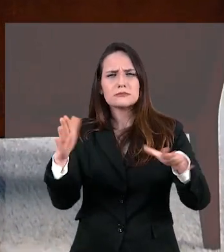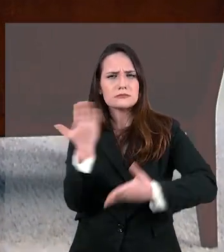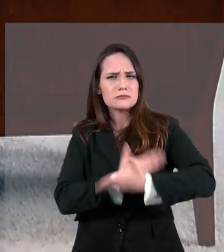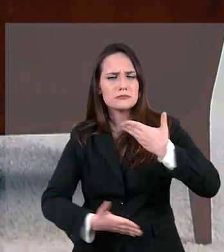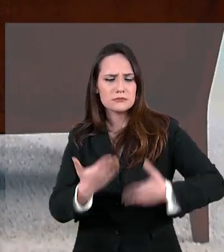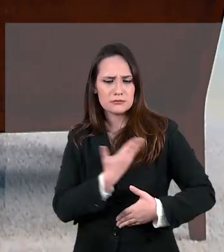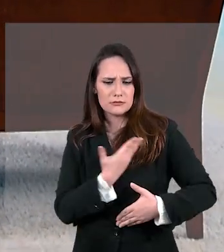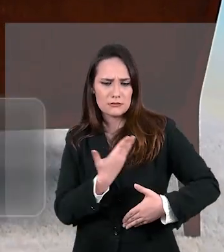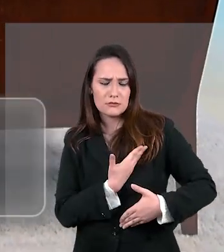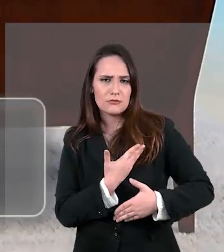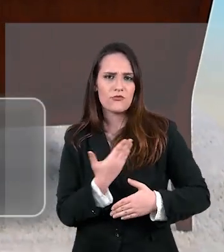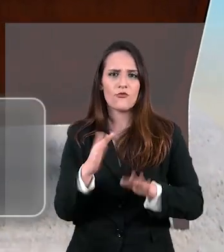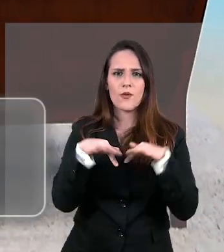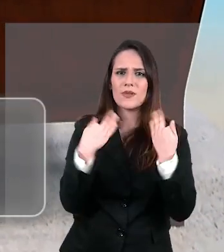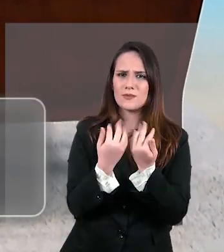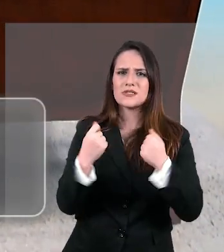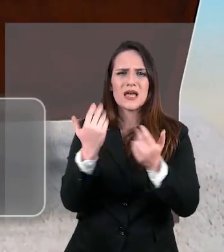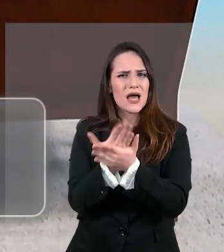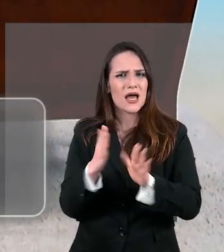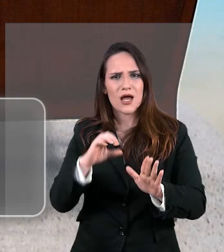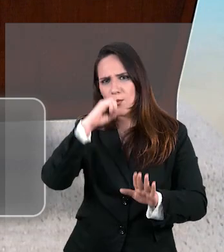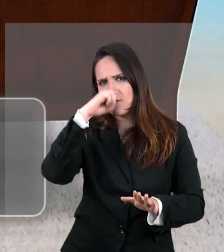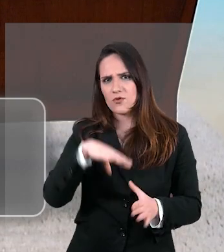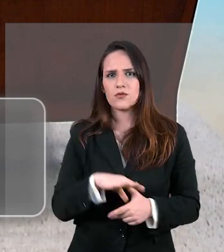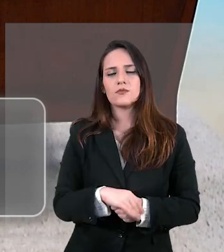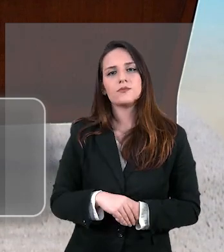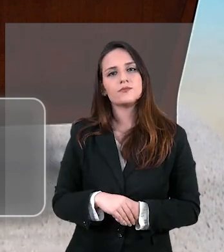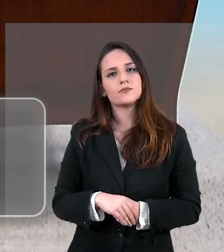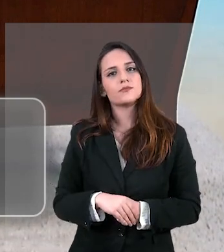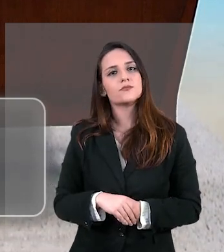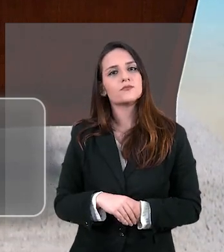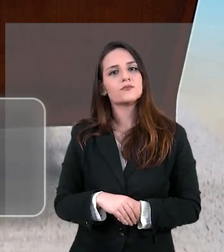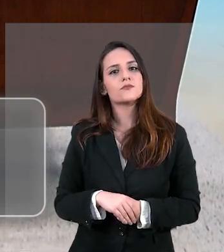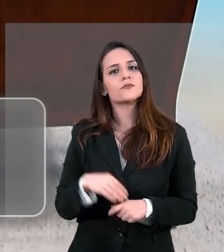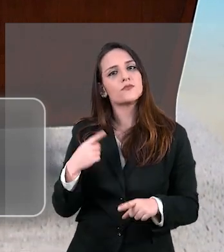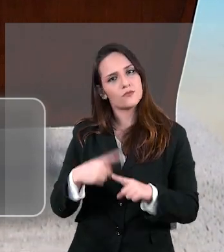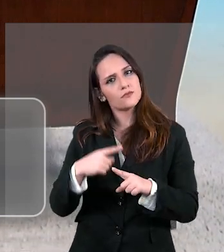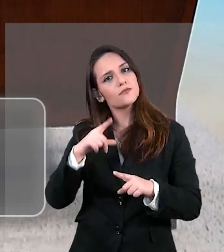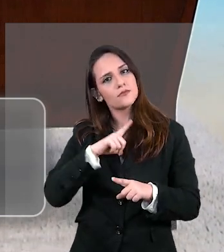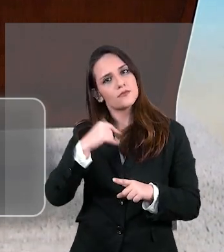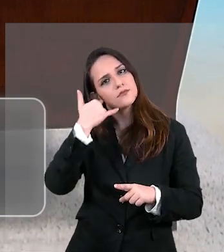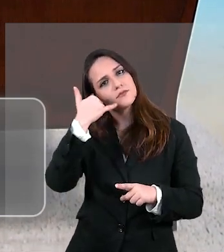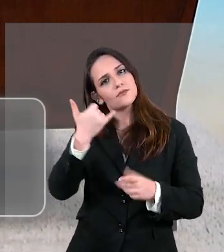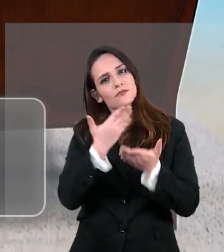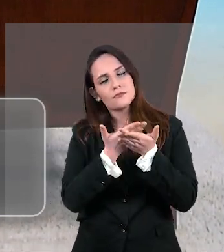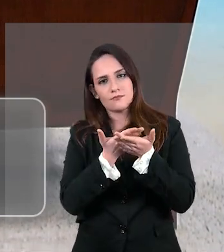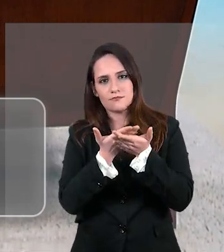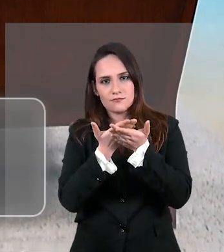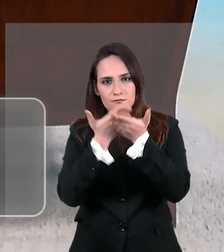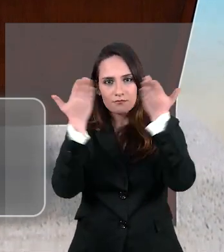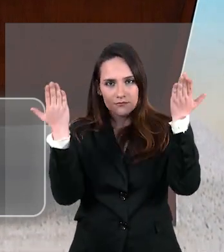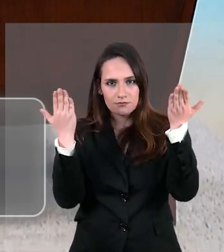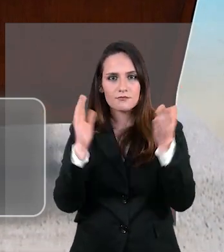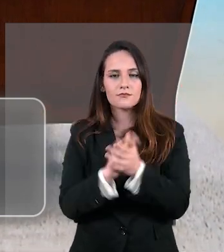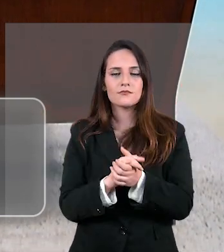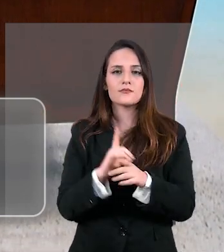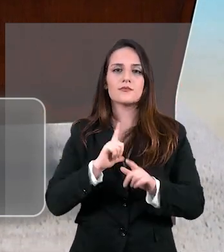com os amigos, com os familiares. Vamos quebrar esse ciclo de violência, né? Lembrando que todos os telefones úteis